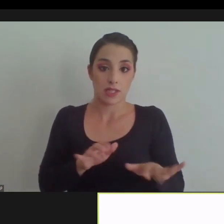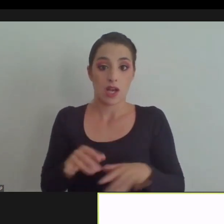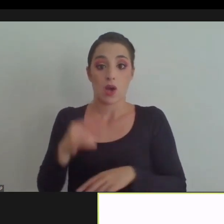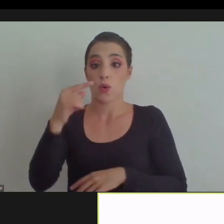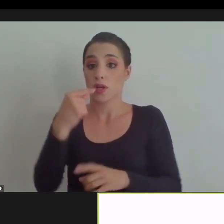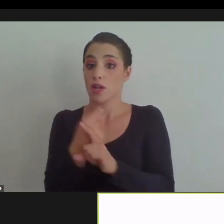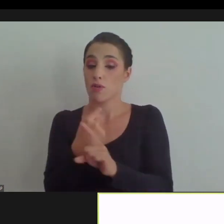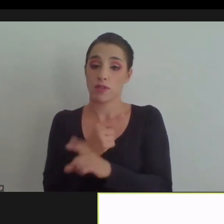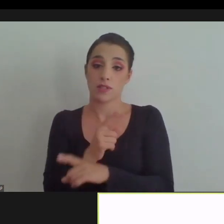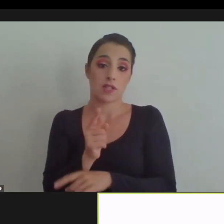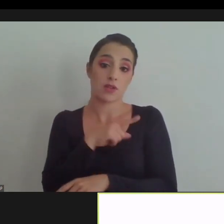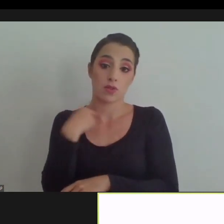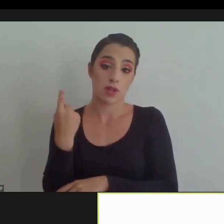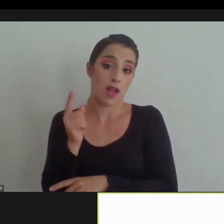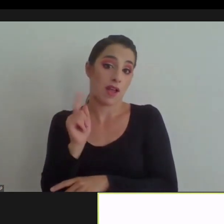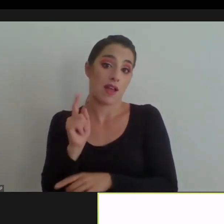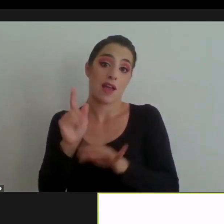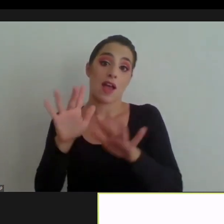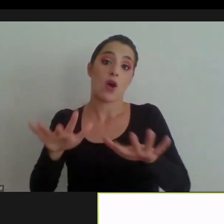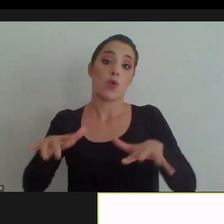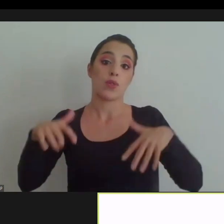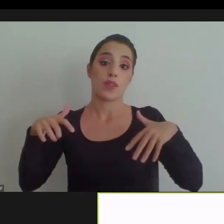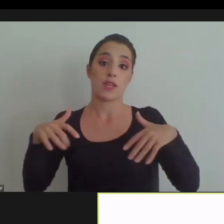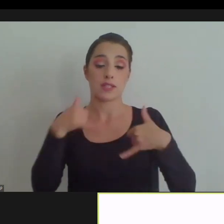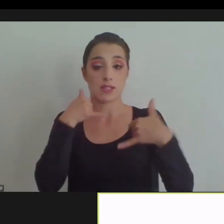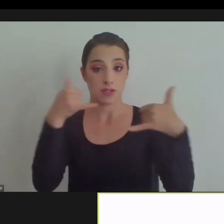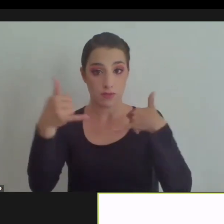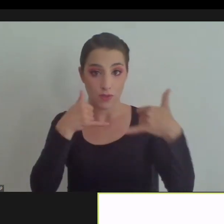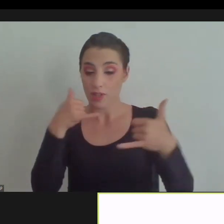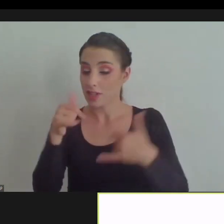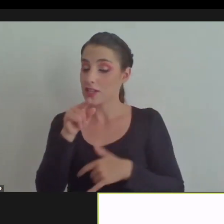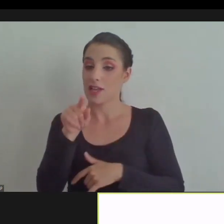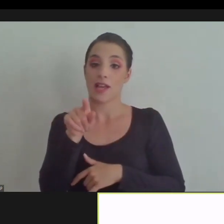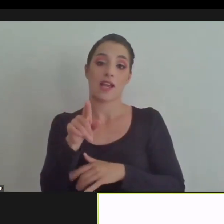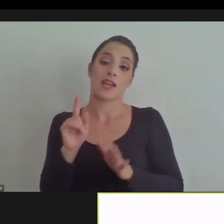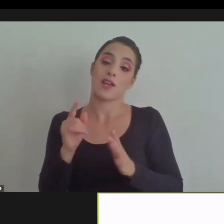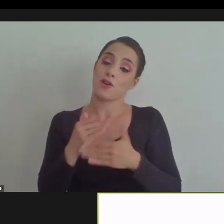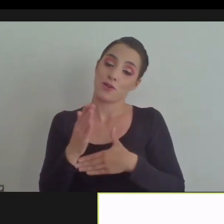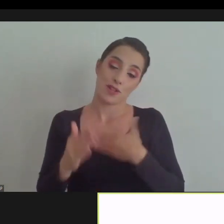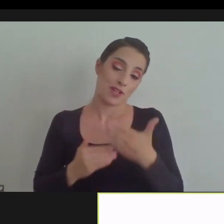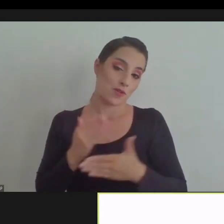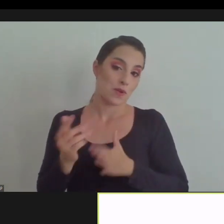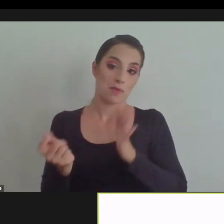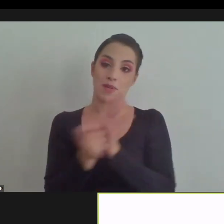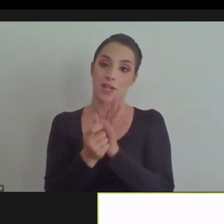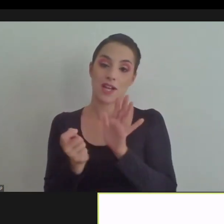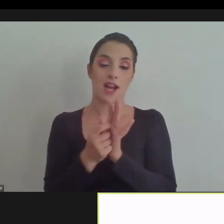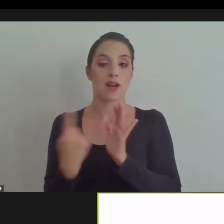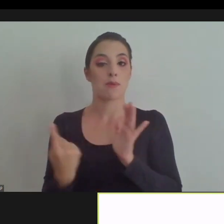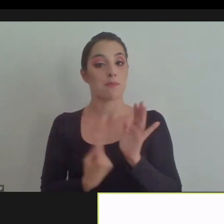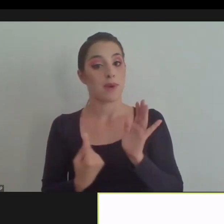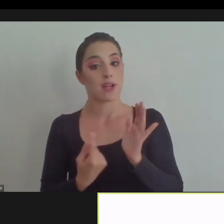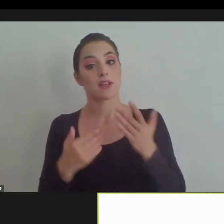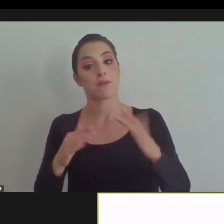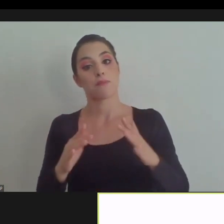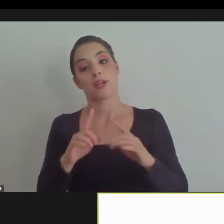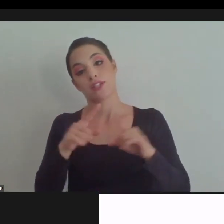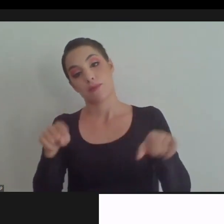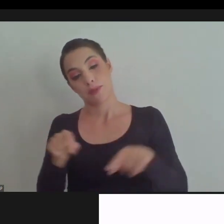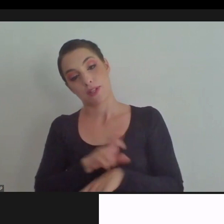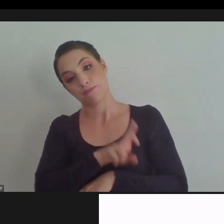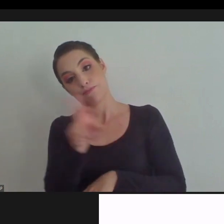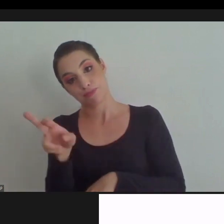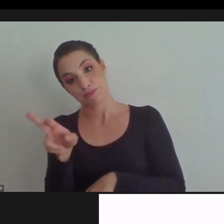é realizar audiência telefonicamente. Aí ainda é preciso marcar telefonicamente, mas tem que se fazer ao gabinete.